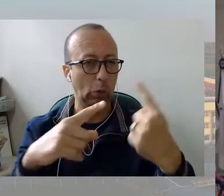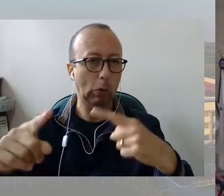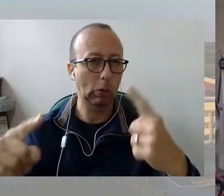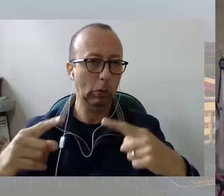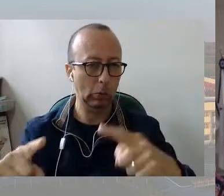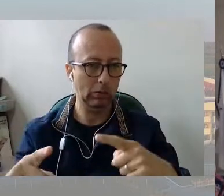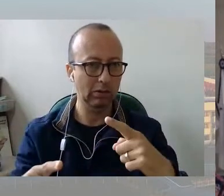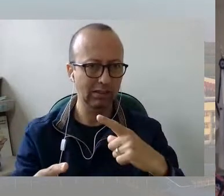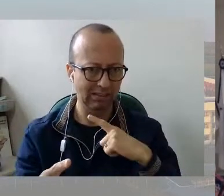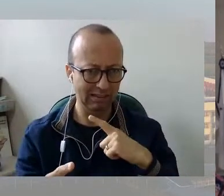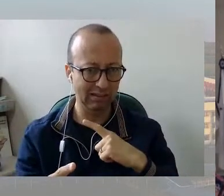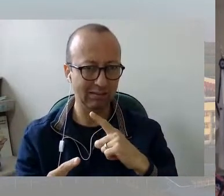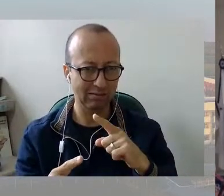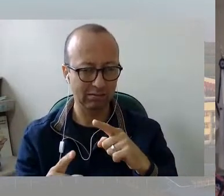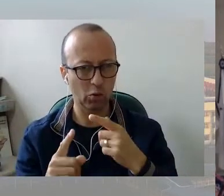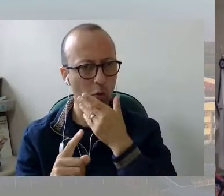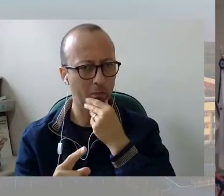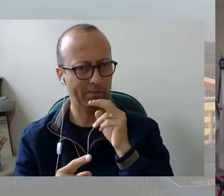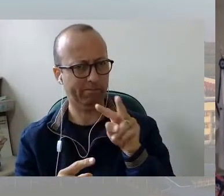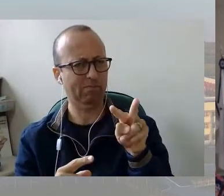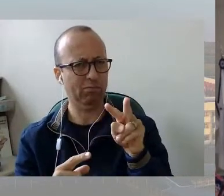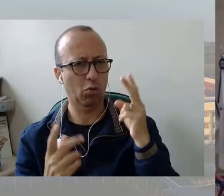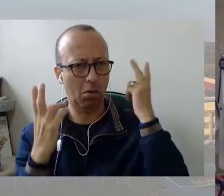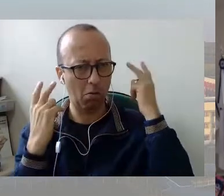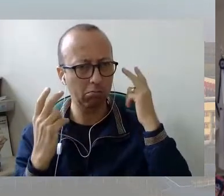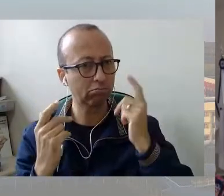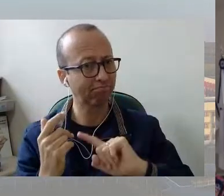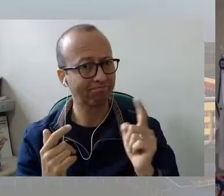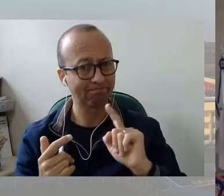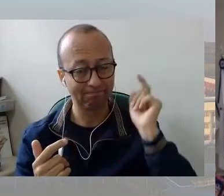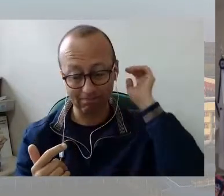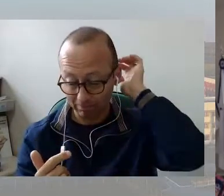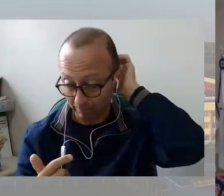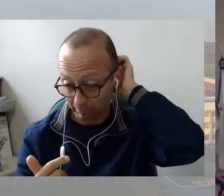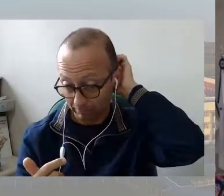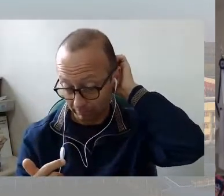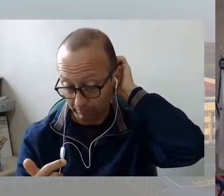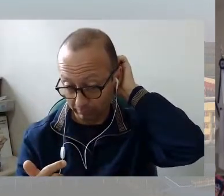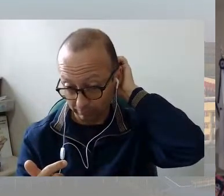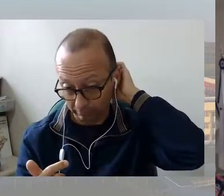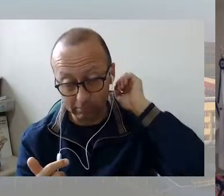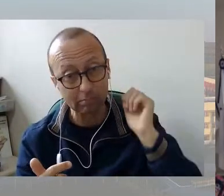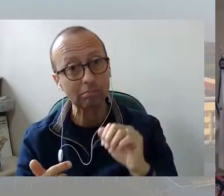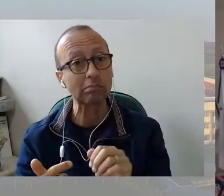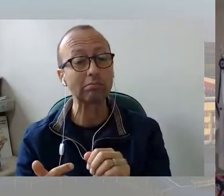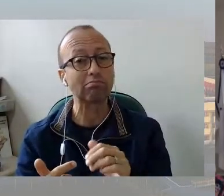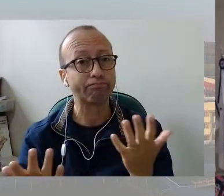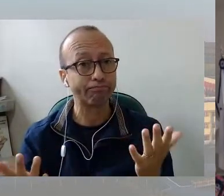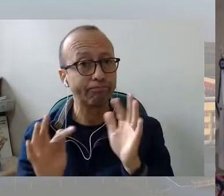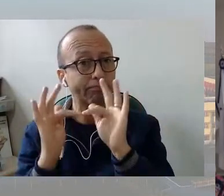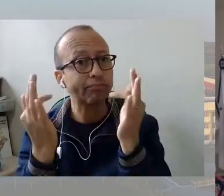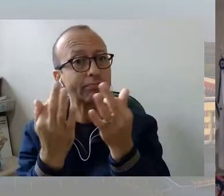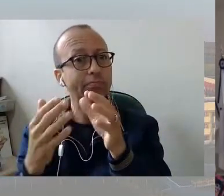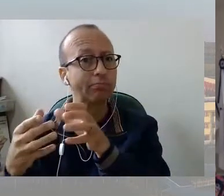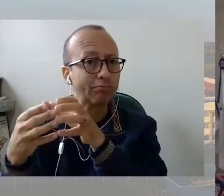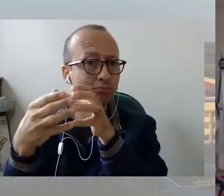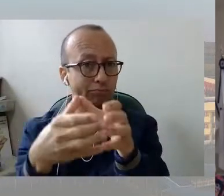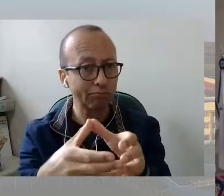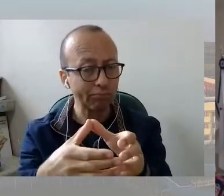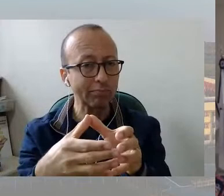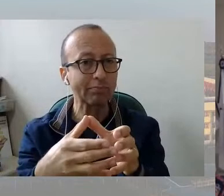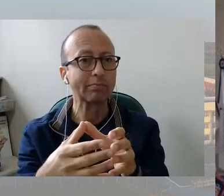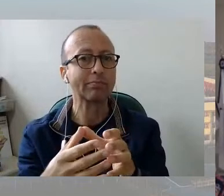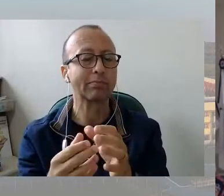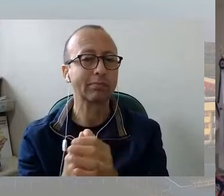se deslocou para que seu ente querido fosse homenageado com todos os protocolos devidos, mas não esperava que o primeiro negro a ser homenageado por